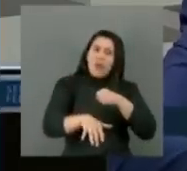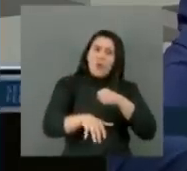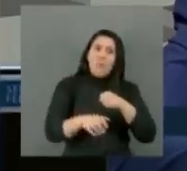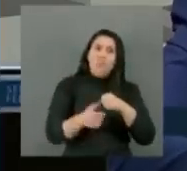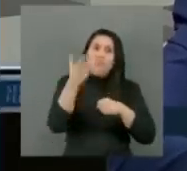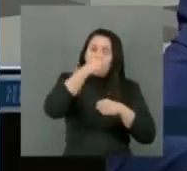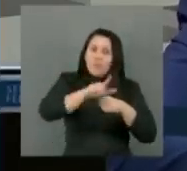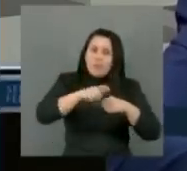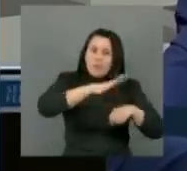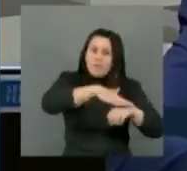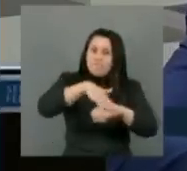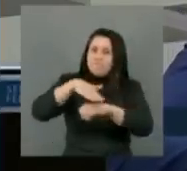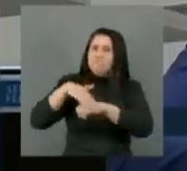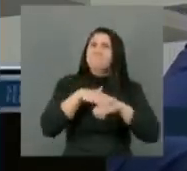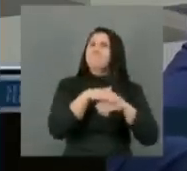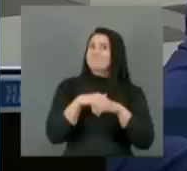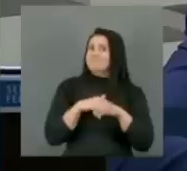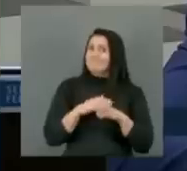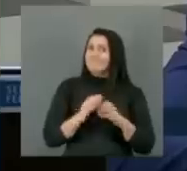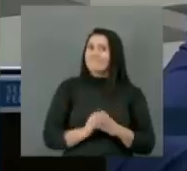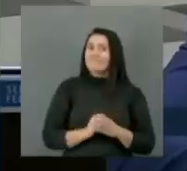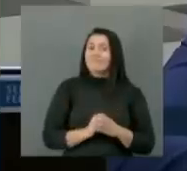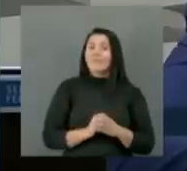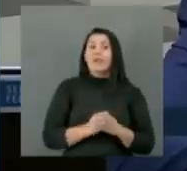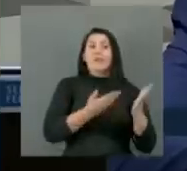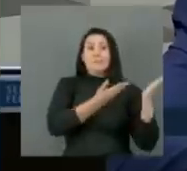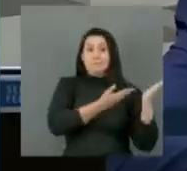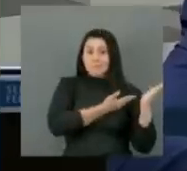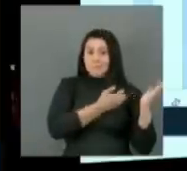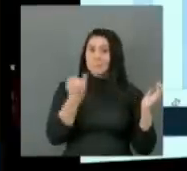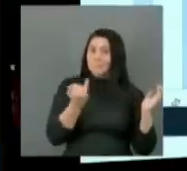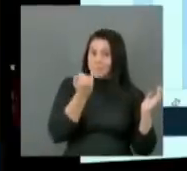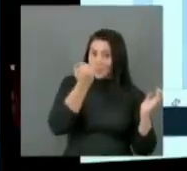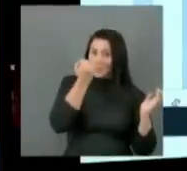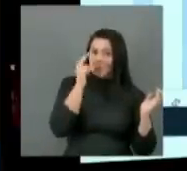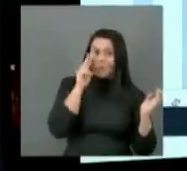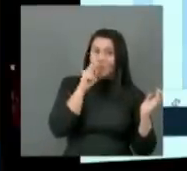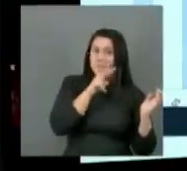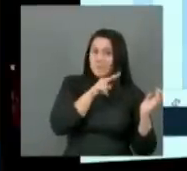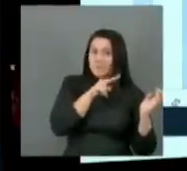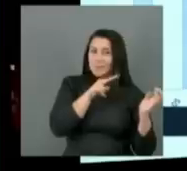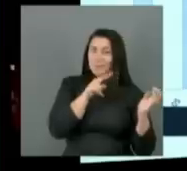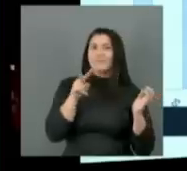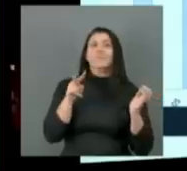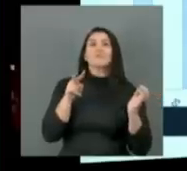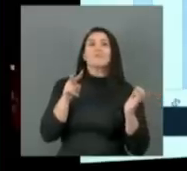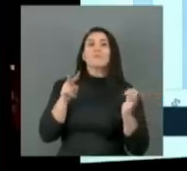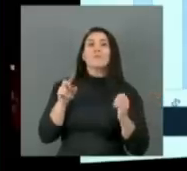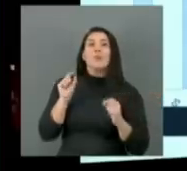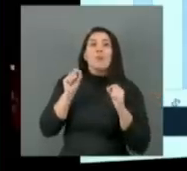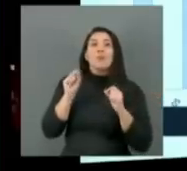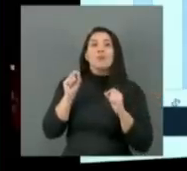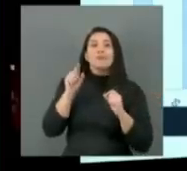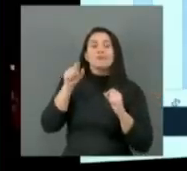Acho que é importante olhar esse gráfico da direita porque mostra o que, que a gente fez no ano de eleição, no período eleitoral. Então a gente tem